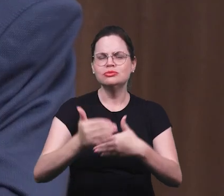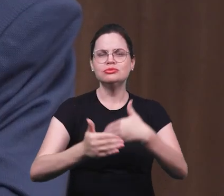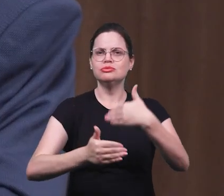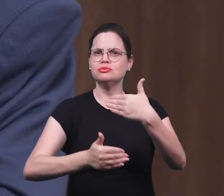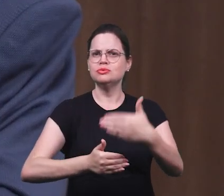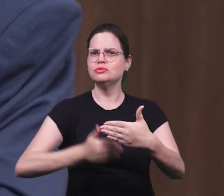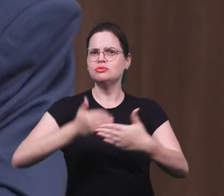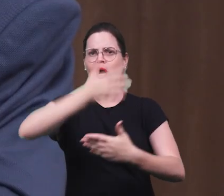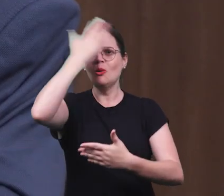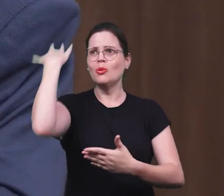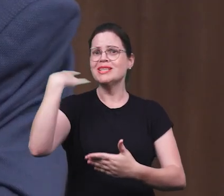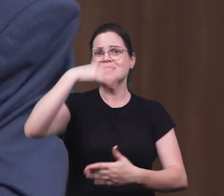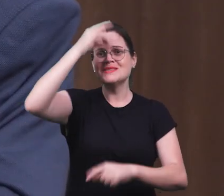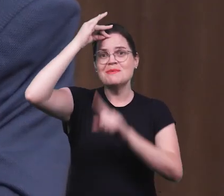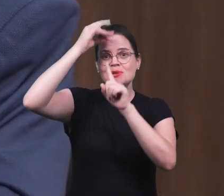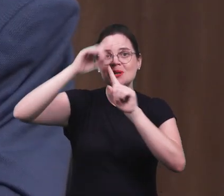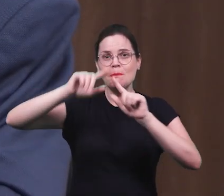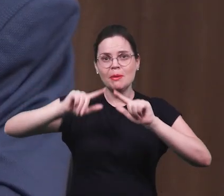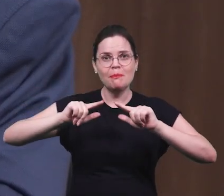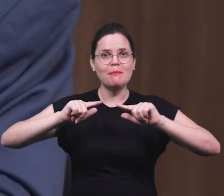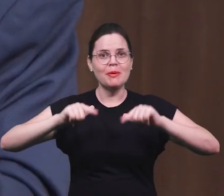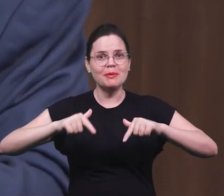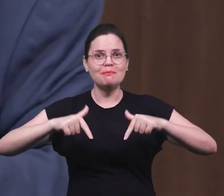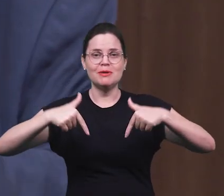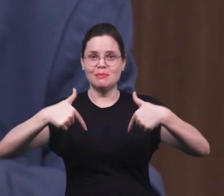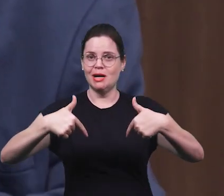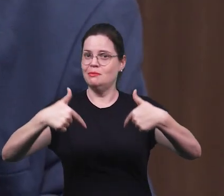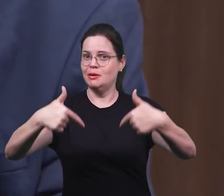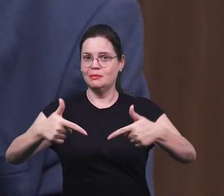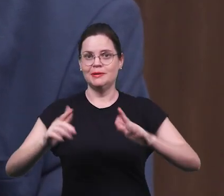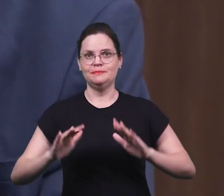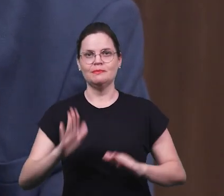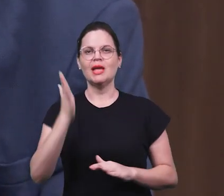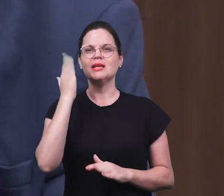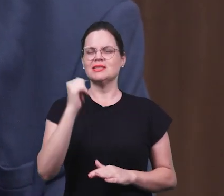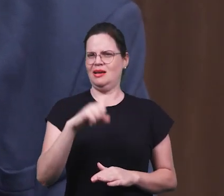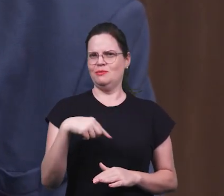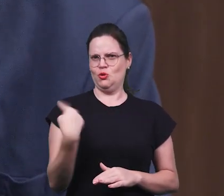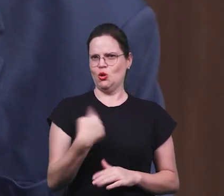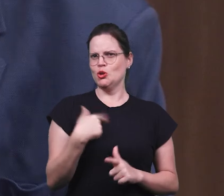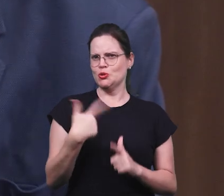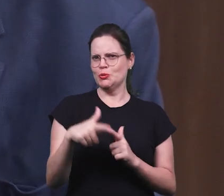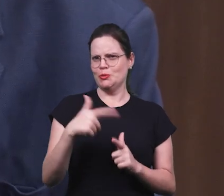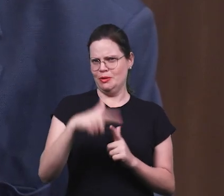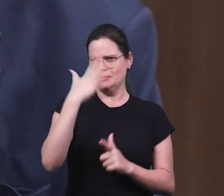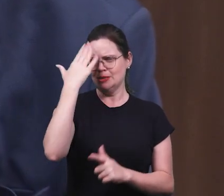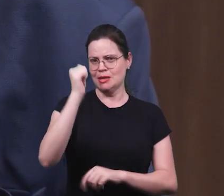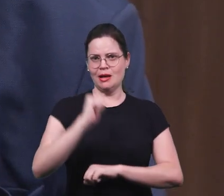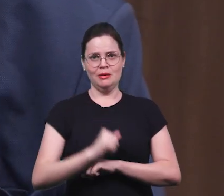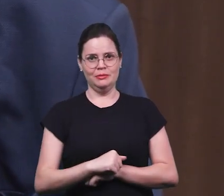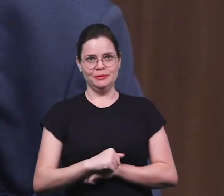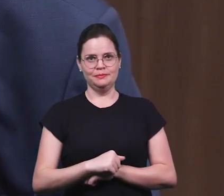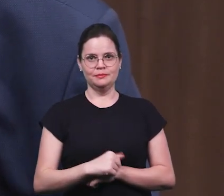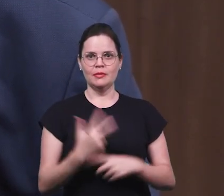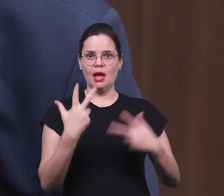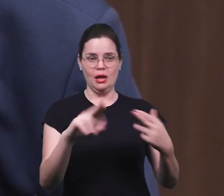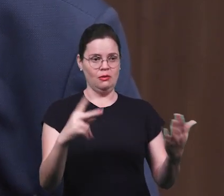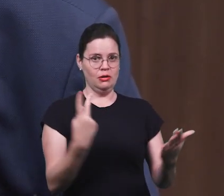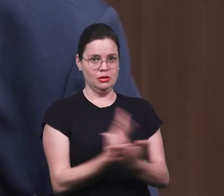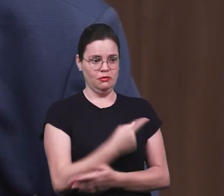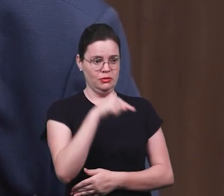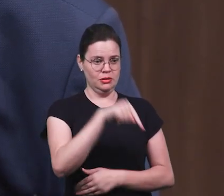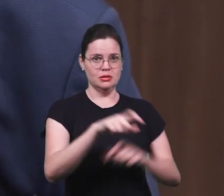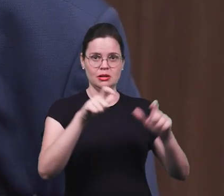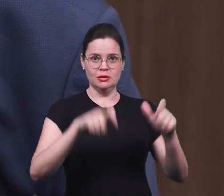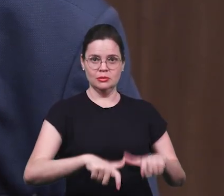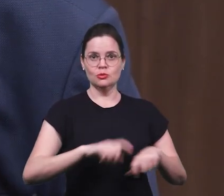obra é o Espírito Santo. Então, deixa. Sabe qual o problema nosso? É o que estava acontecendo com esses irmãos aqui